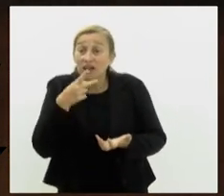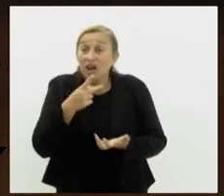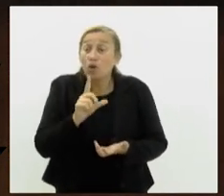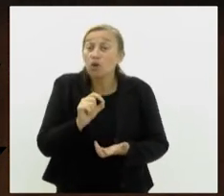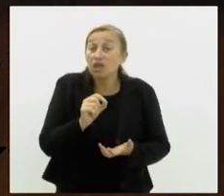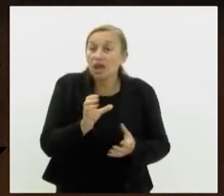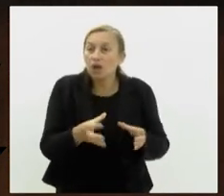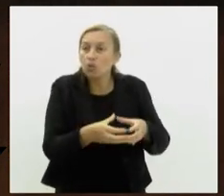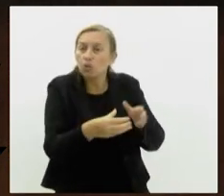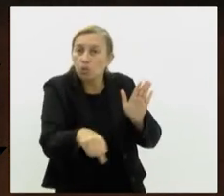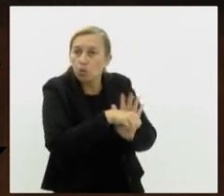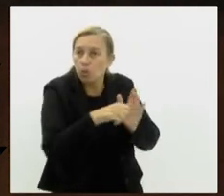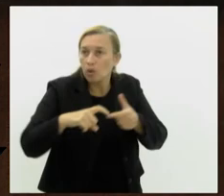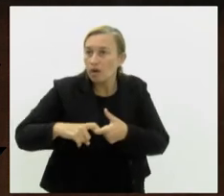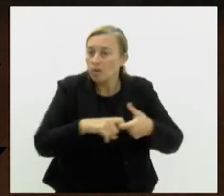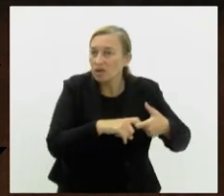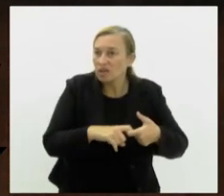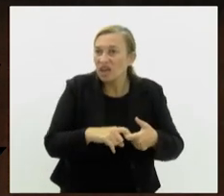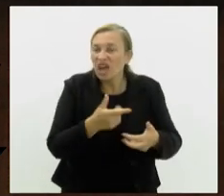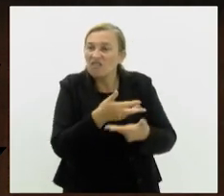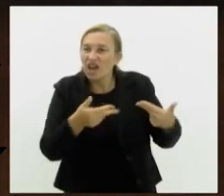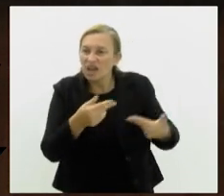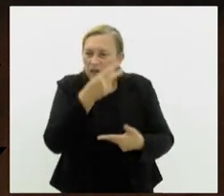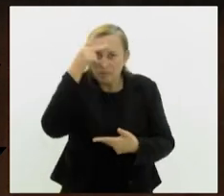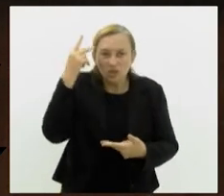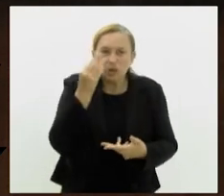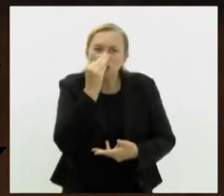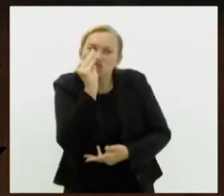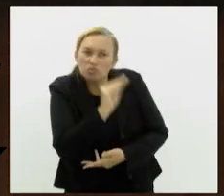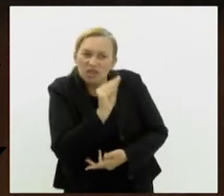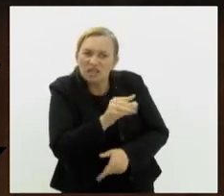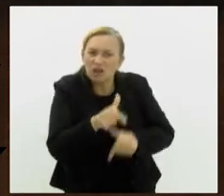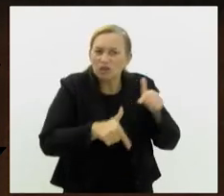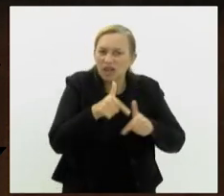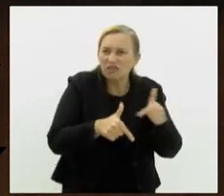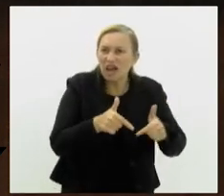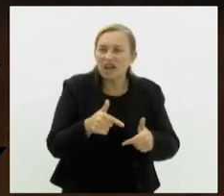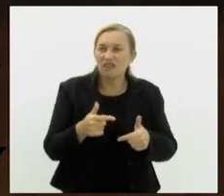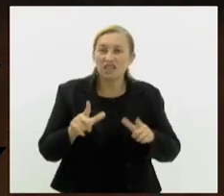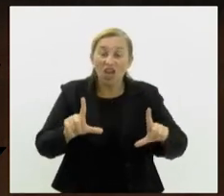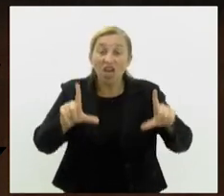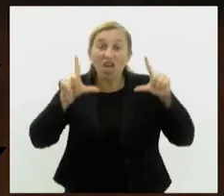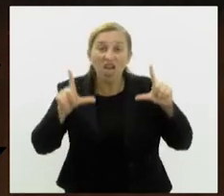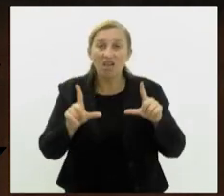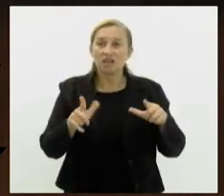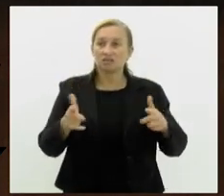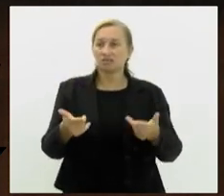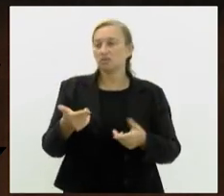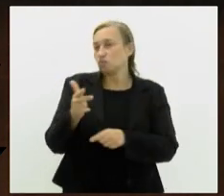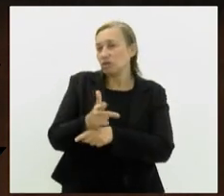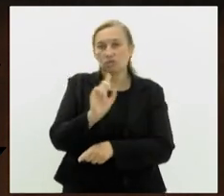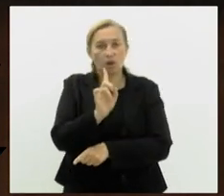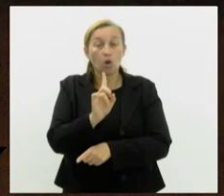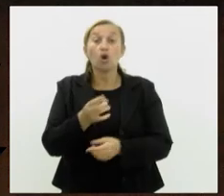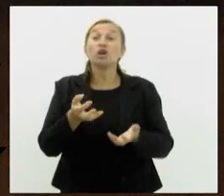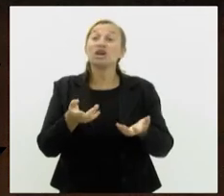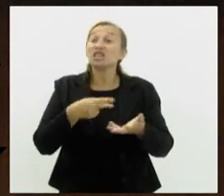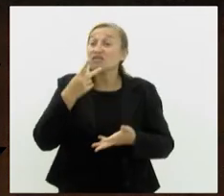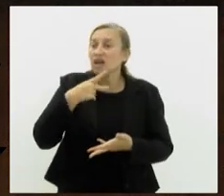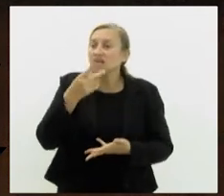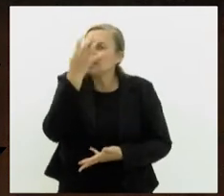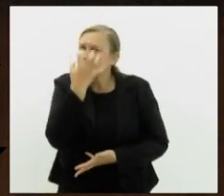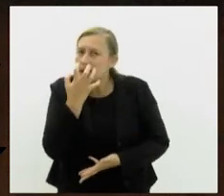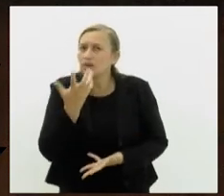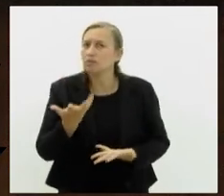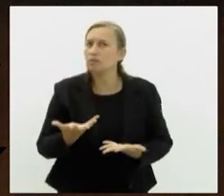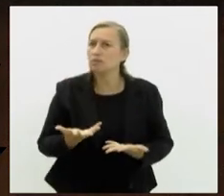do reboque, muita gente quer descredibilizar o trabalho, dizer que a gente quer fazer vídeo para aparecer, mas o que a gente está falando aqui é